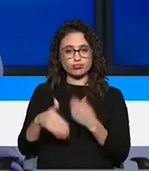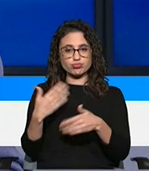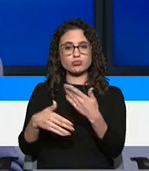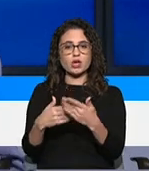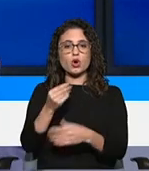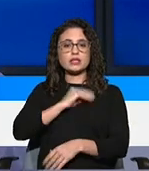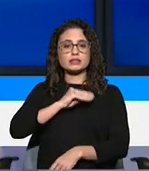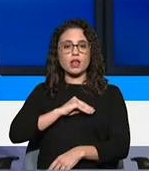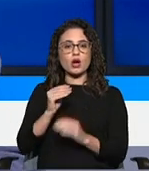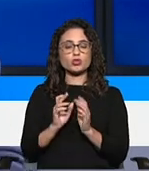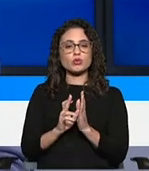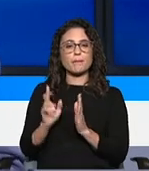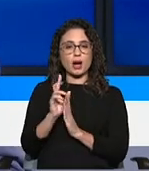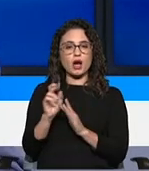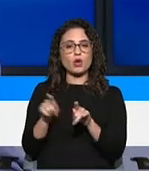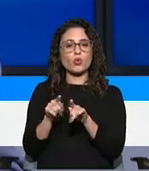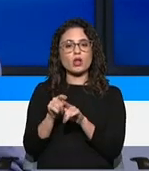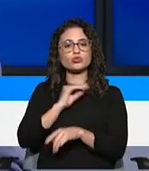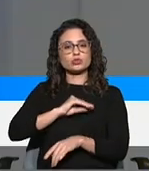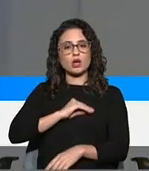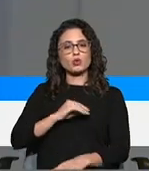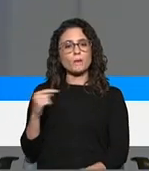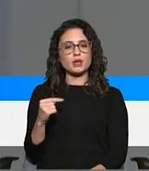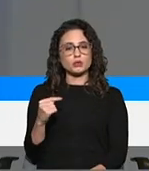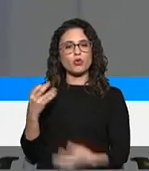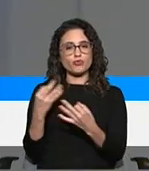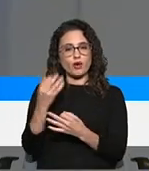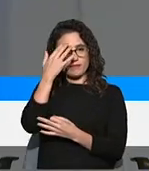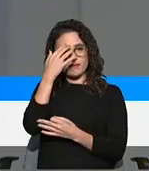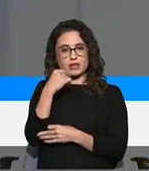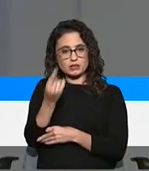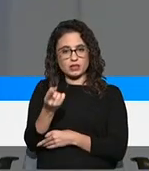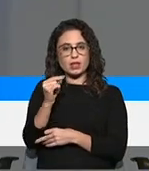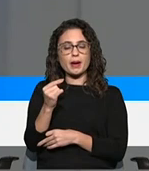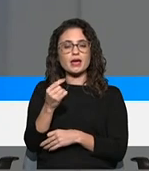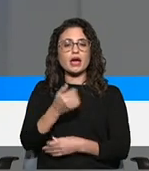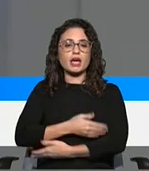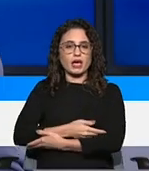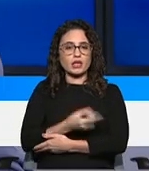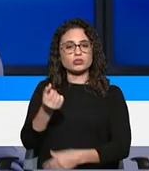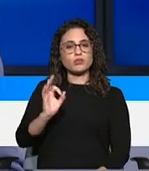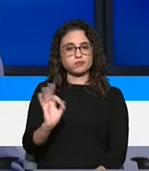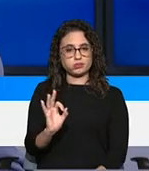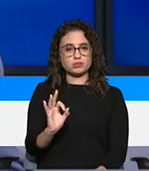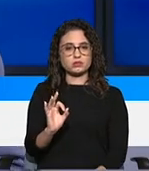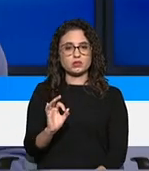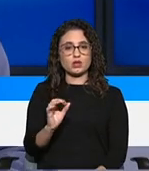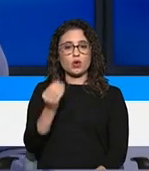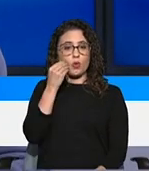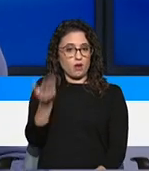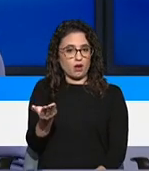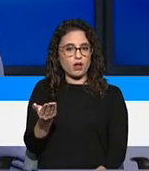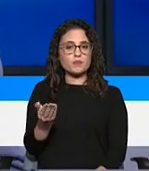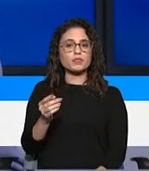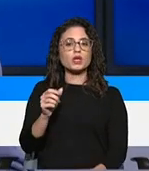como estava previsto o aumento do salário mínimo como estava como estava previsto a gratuitidade das cres como estava como estava como estava previsto e